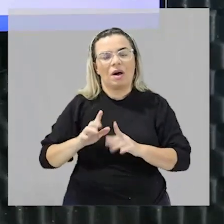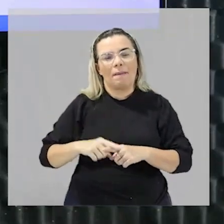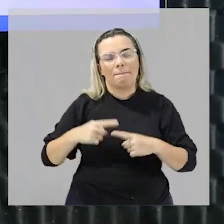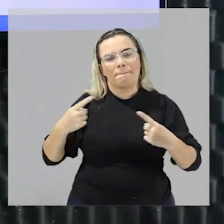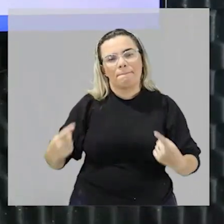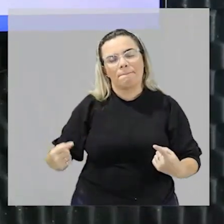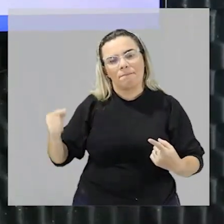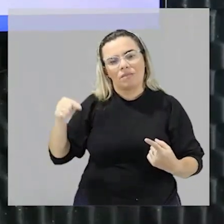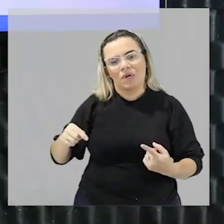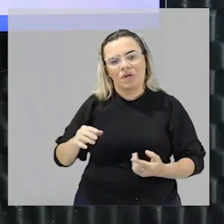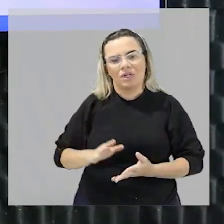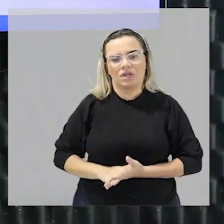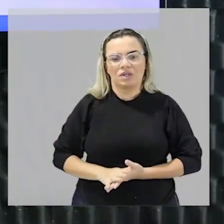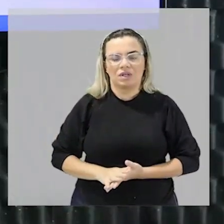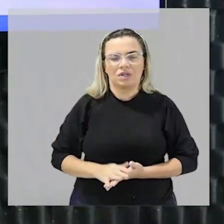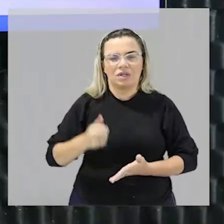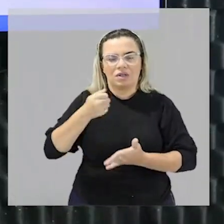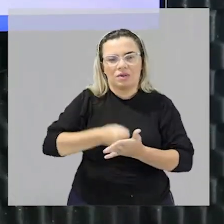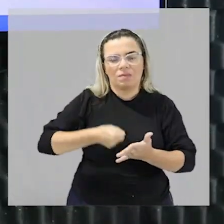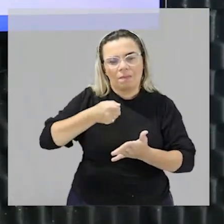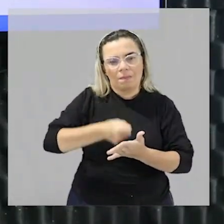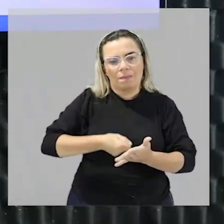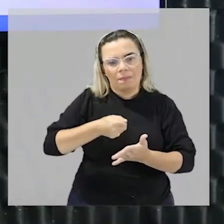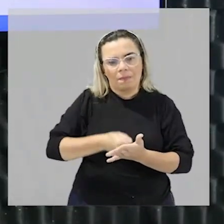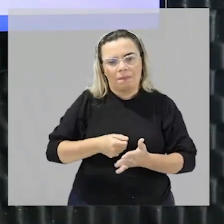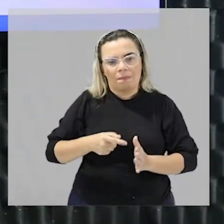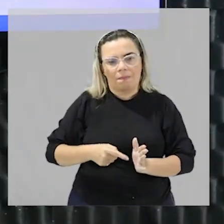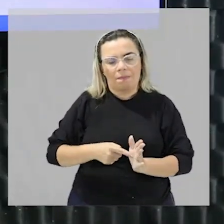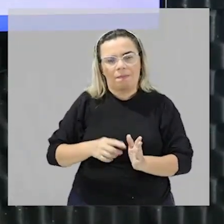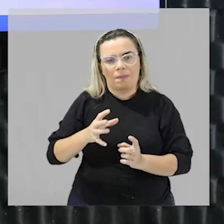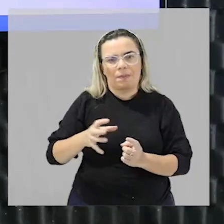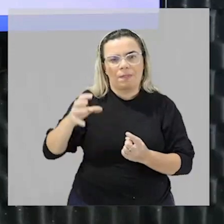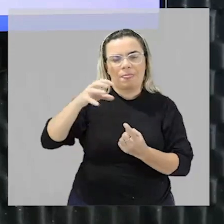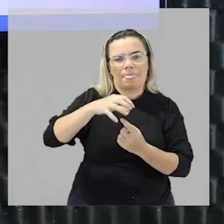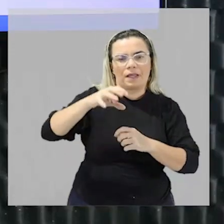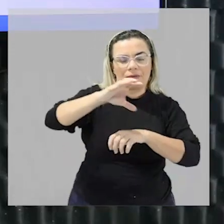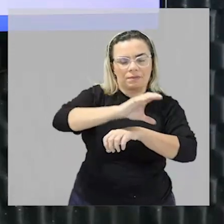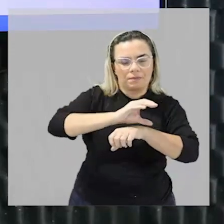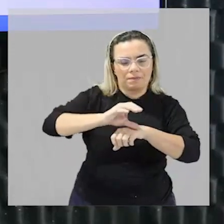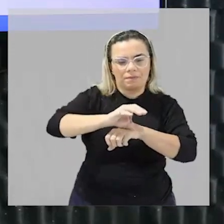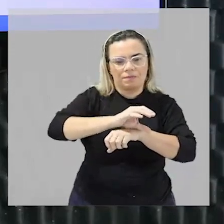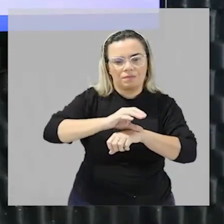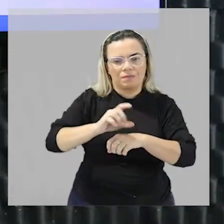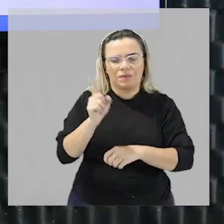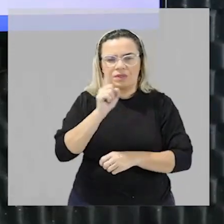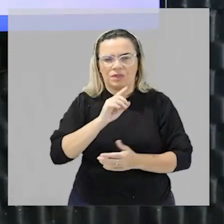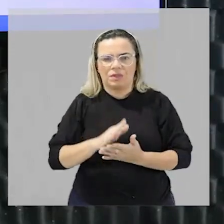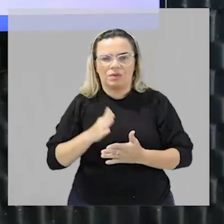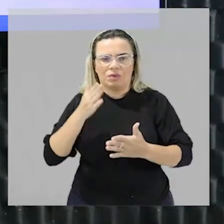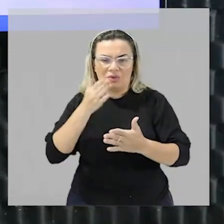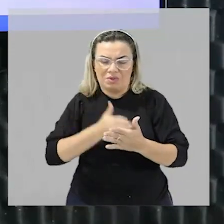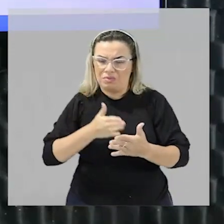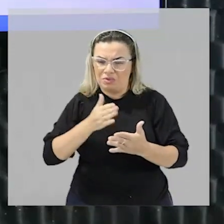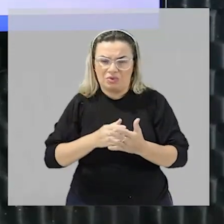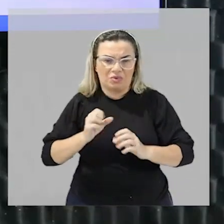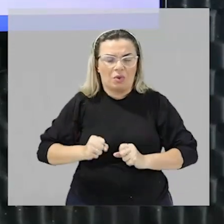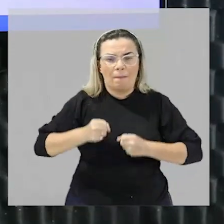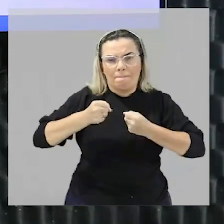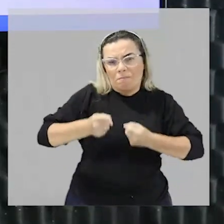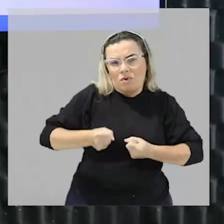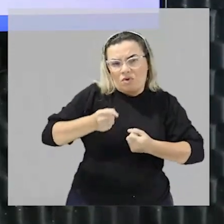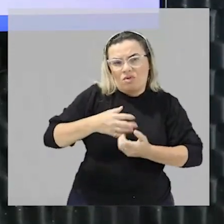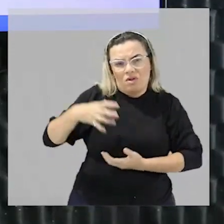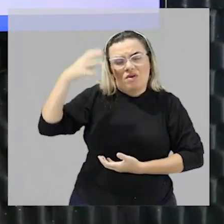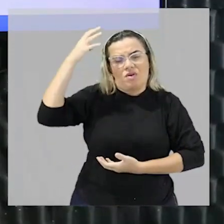contrapartida, ele impôs um modelo de monarquia constitucional, que não limitou o seu poder, pelo contrário,